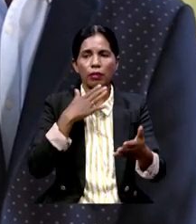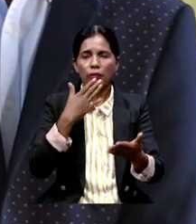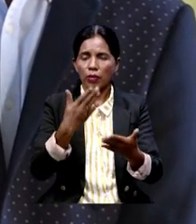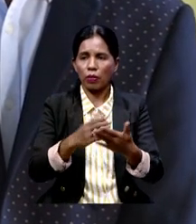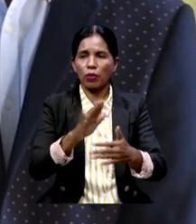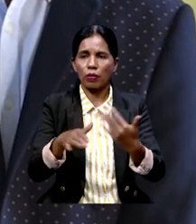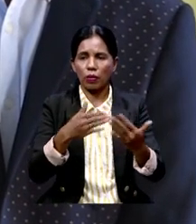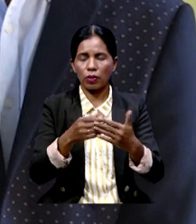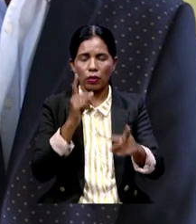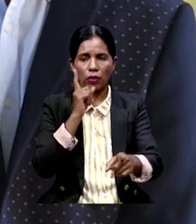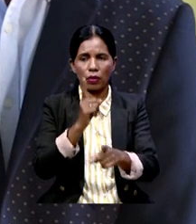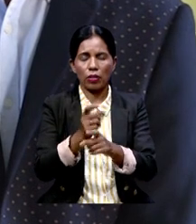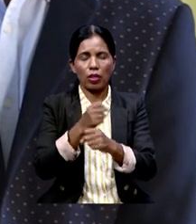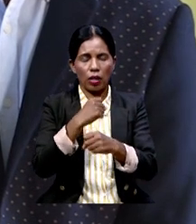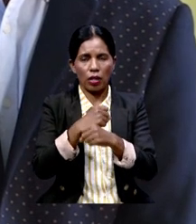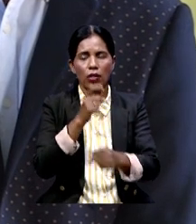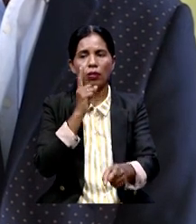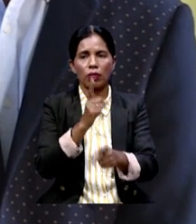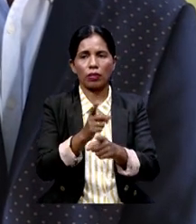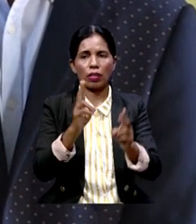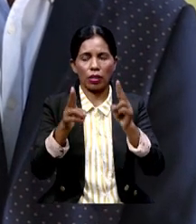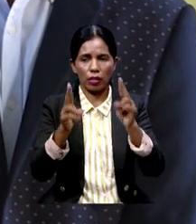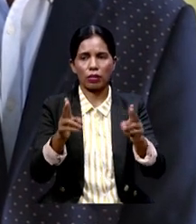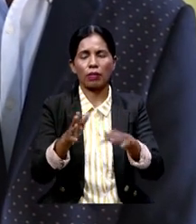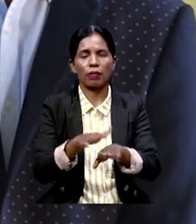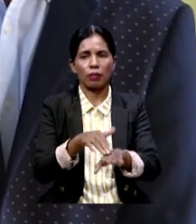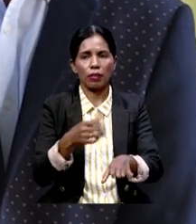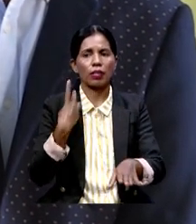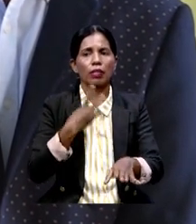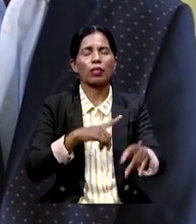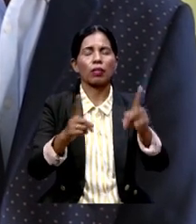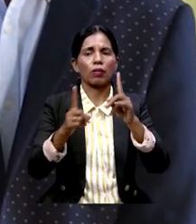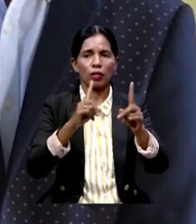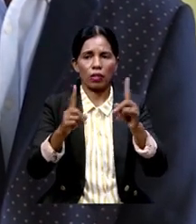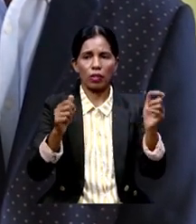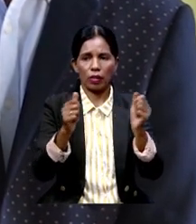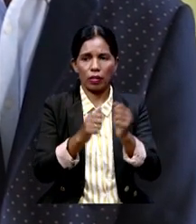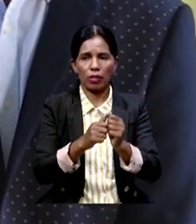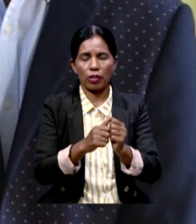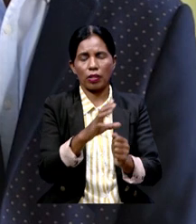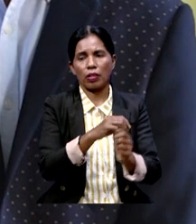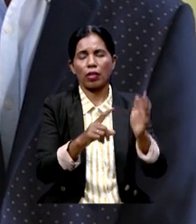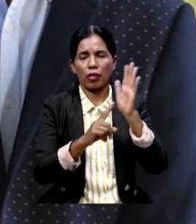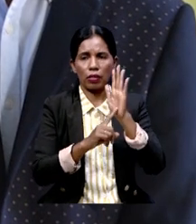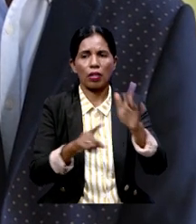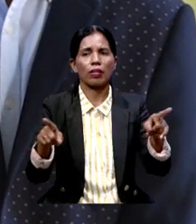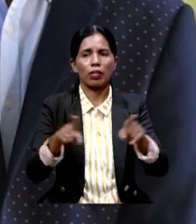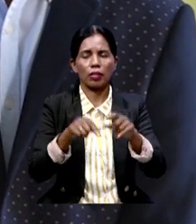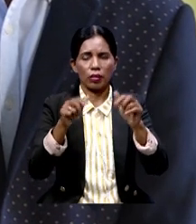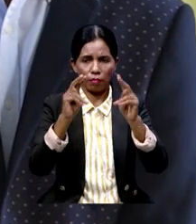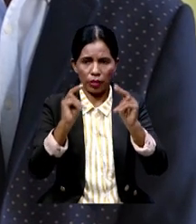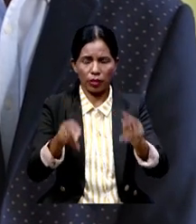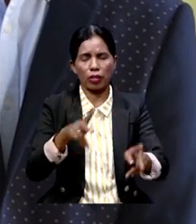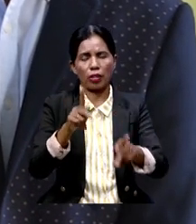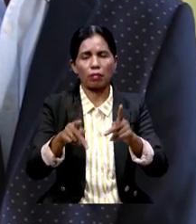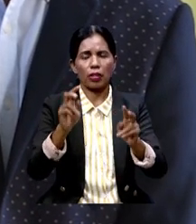tu tem que lolos halo lolos la lais no mamar. Então, se está colhia, está colhia indicador será nessa nene, é preciso que ema